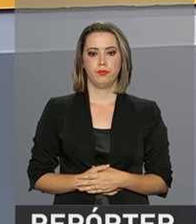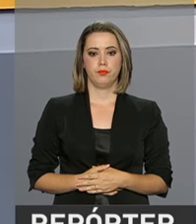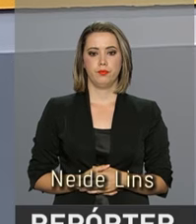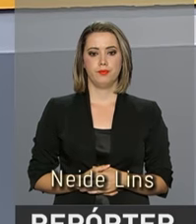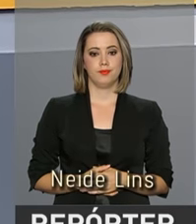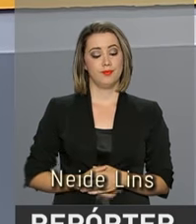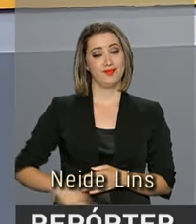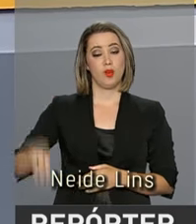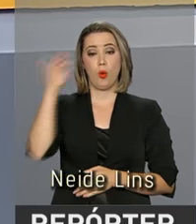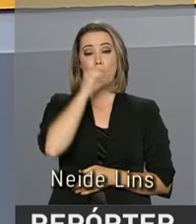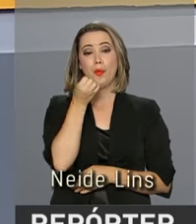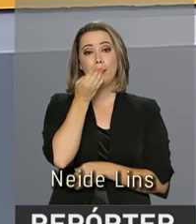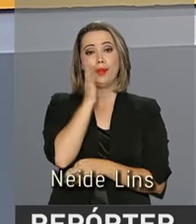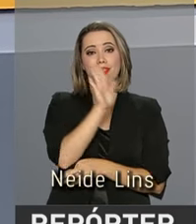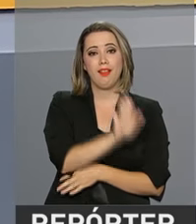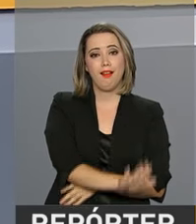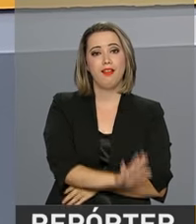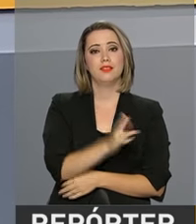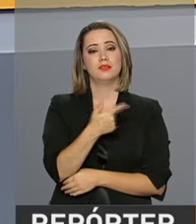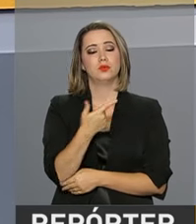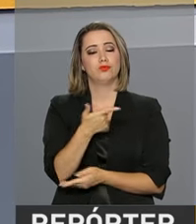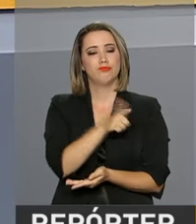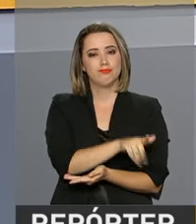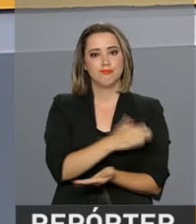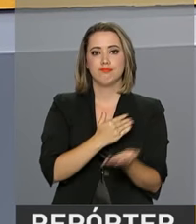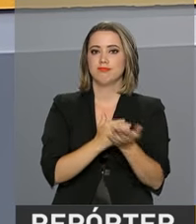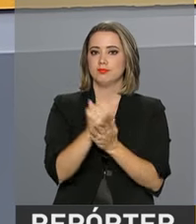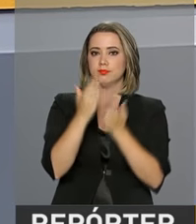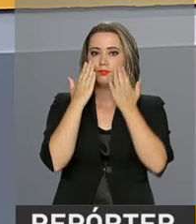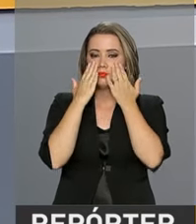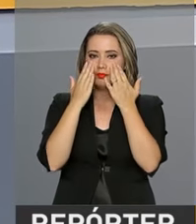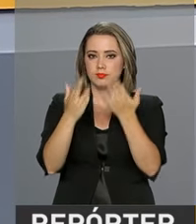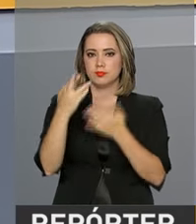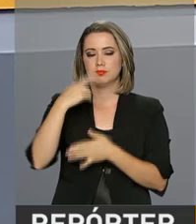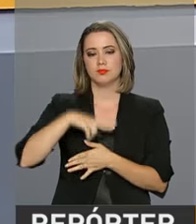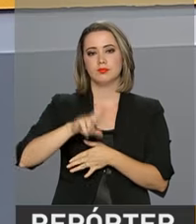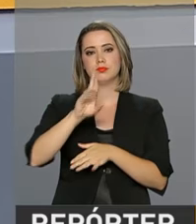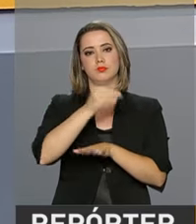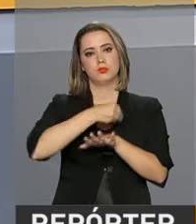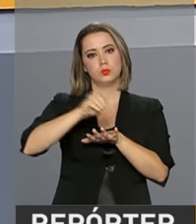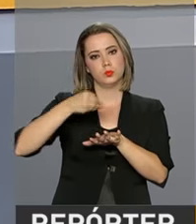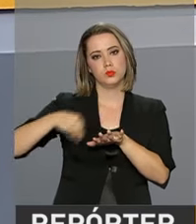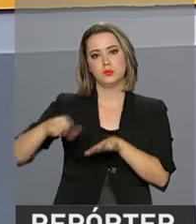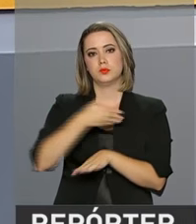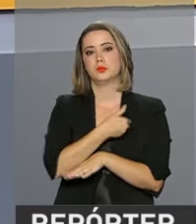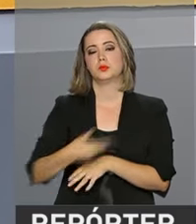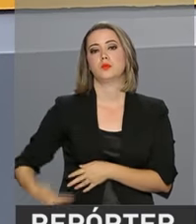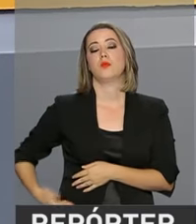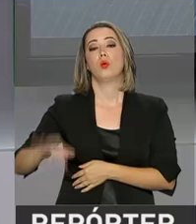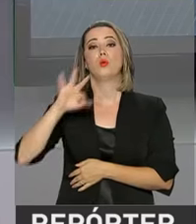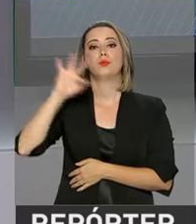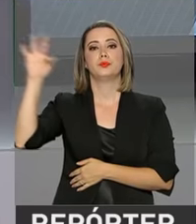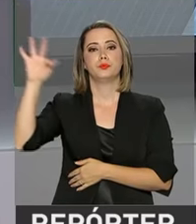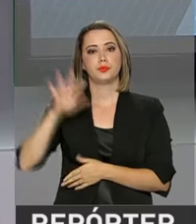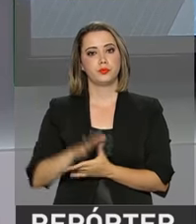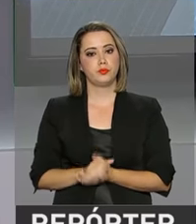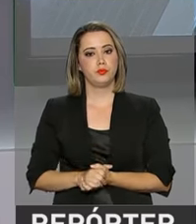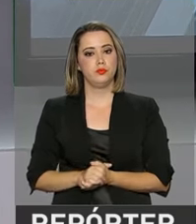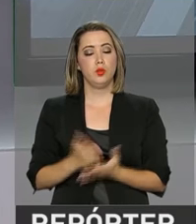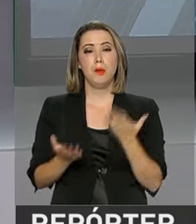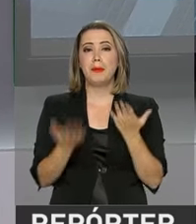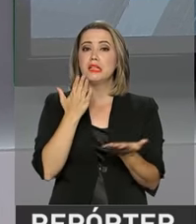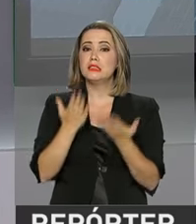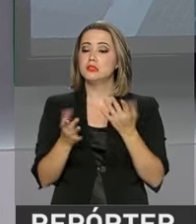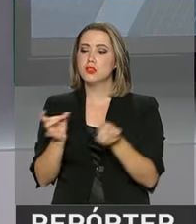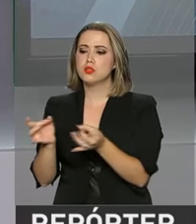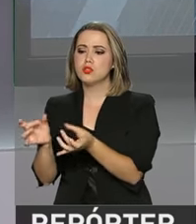olá boa tarde começa agora mais uma edição do repórter nbr com as notícias do governo federal a balança comercial